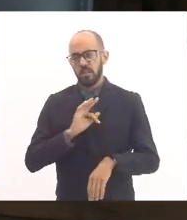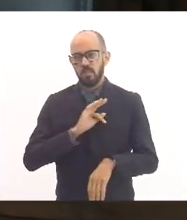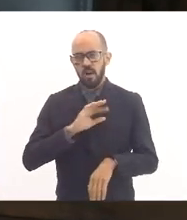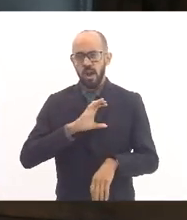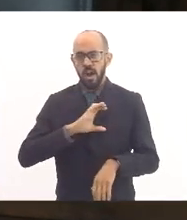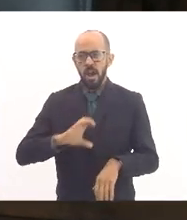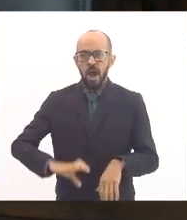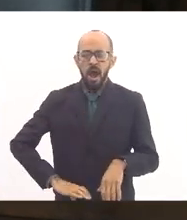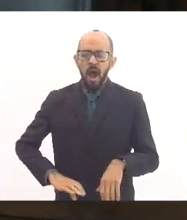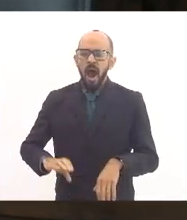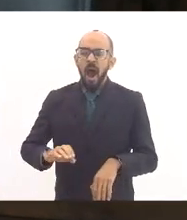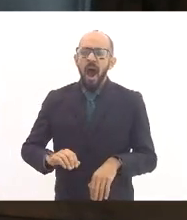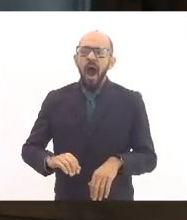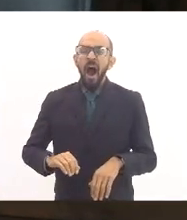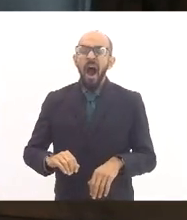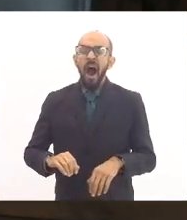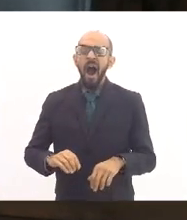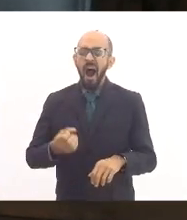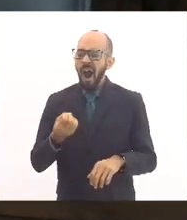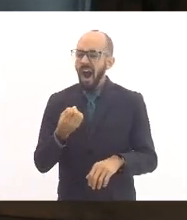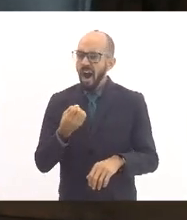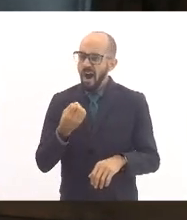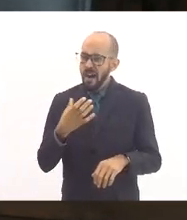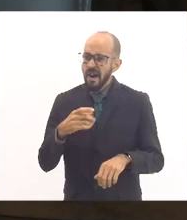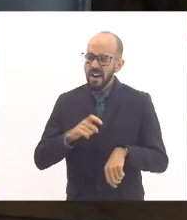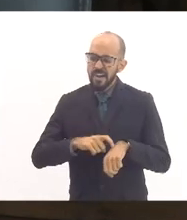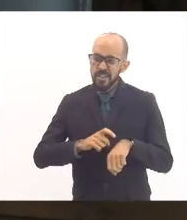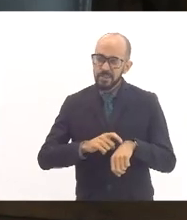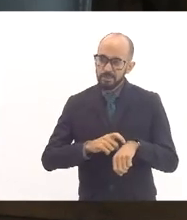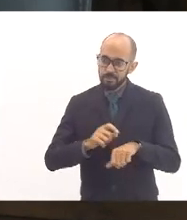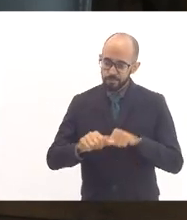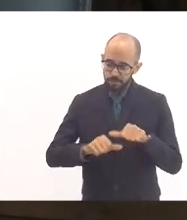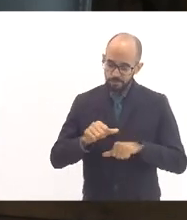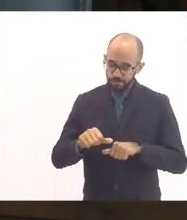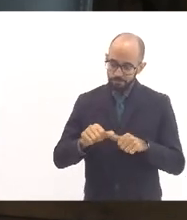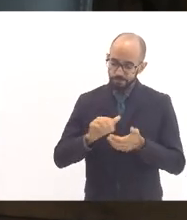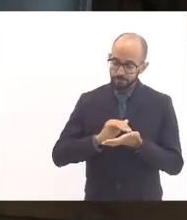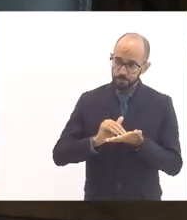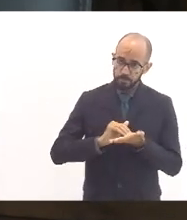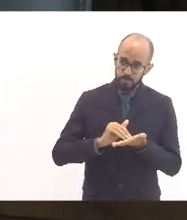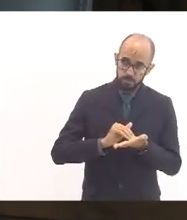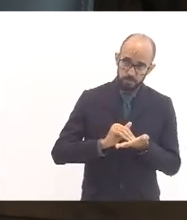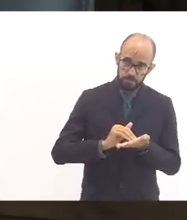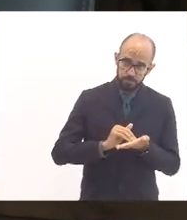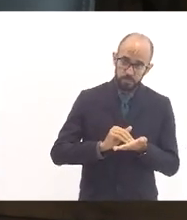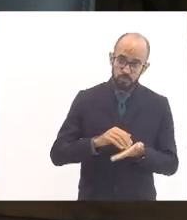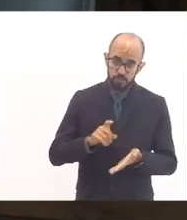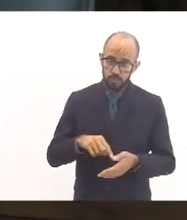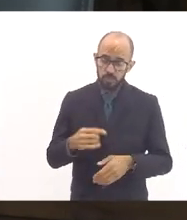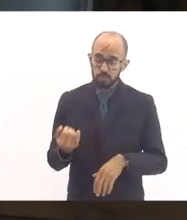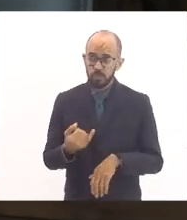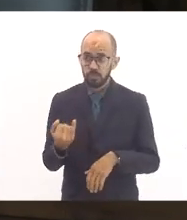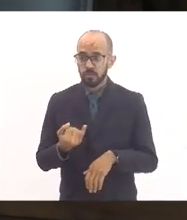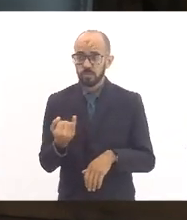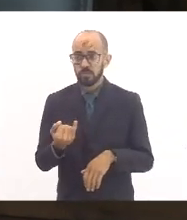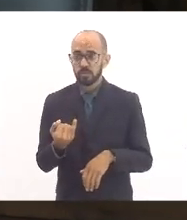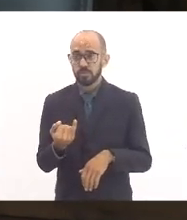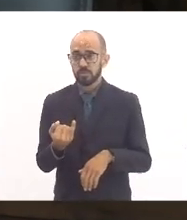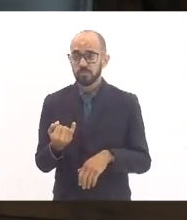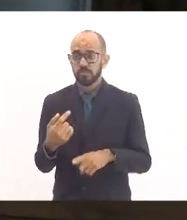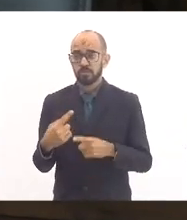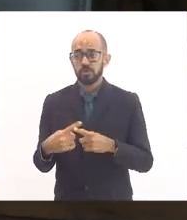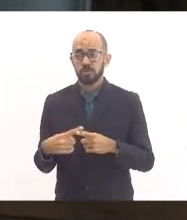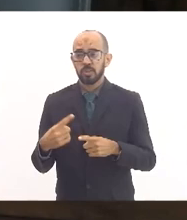aí muito boa hora foi transformar a secretaria esse algo que a gente não pode abrir mão é uma questão